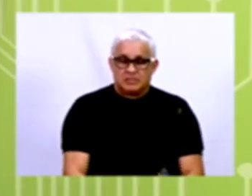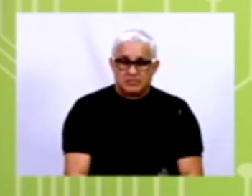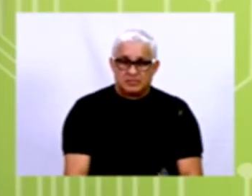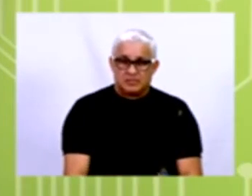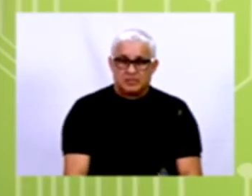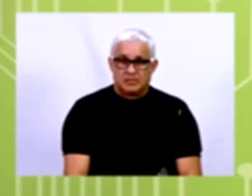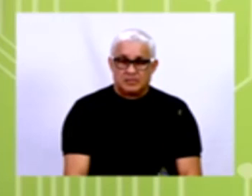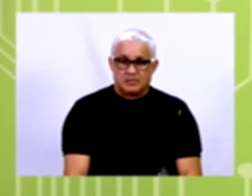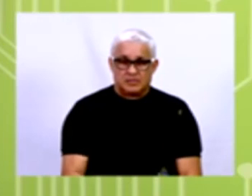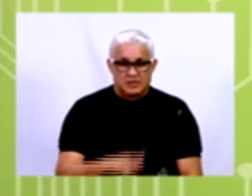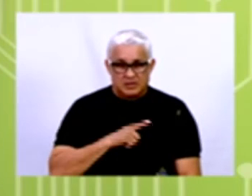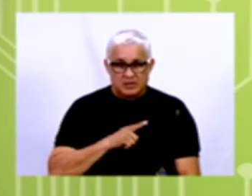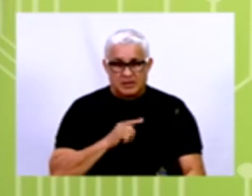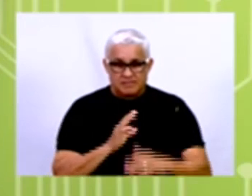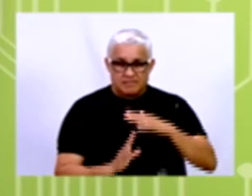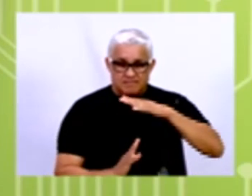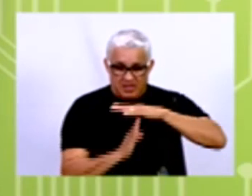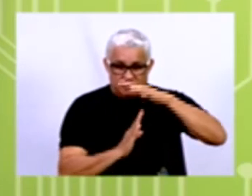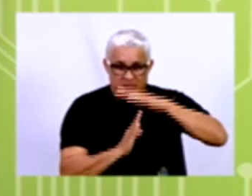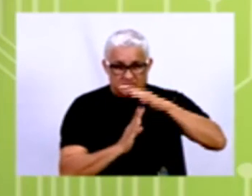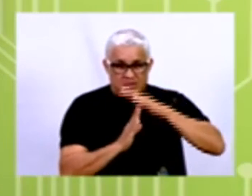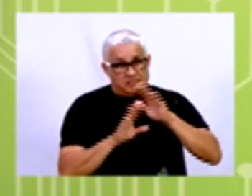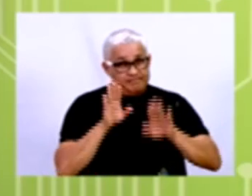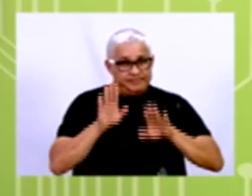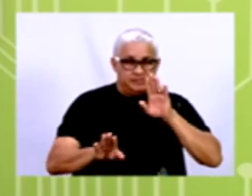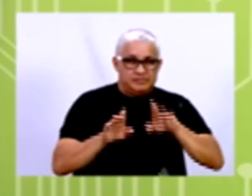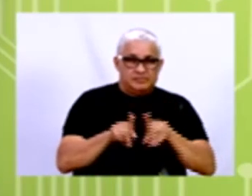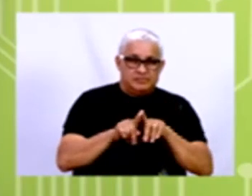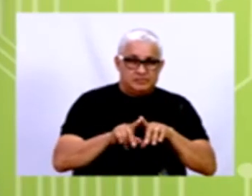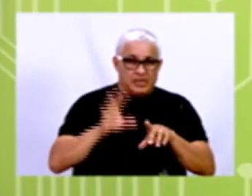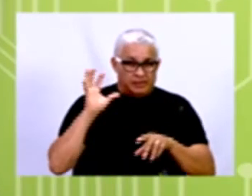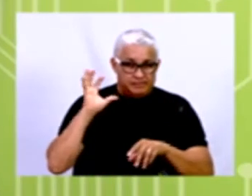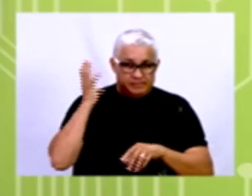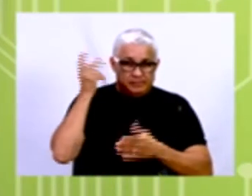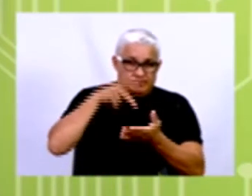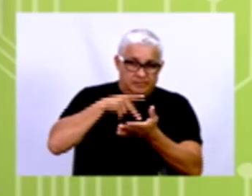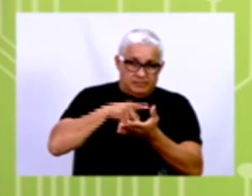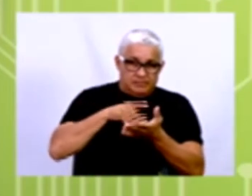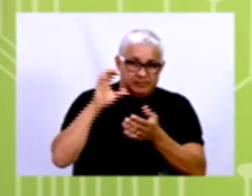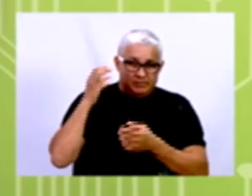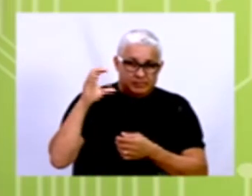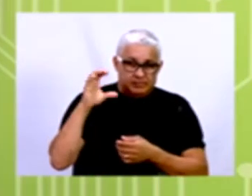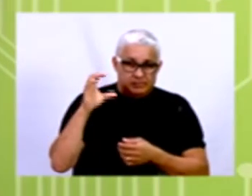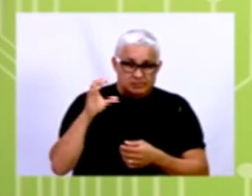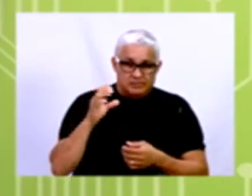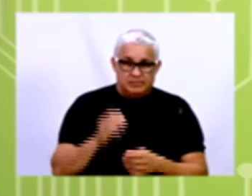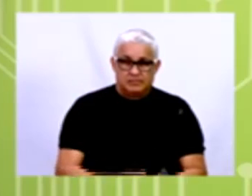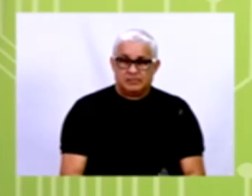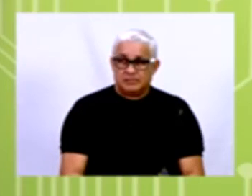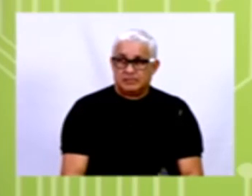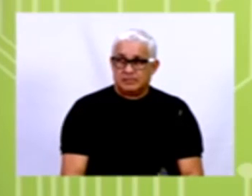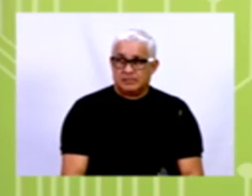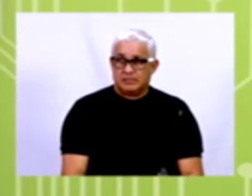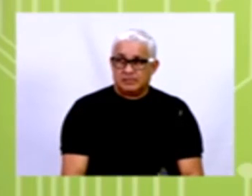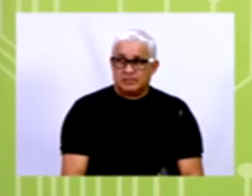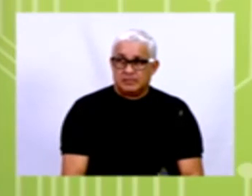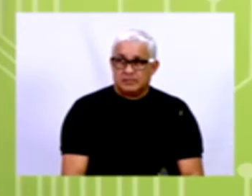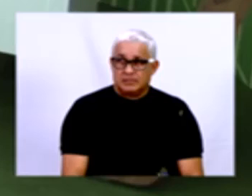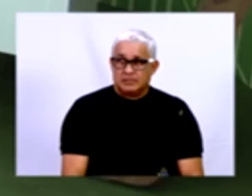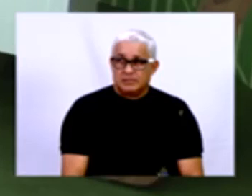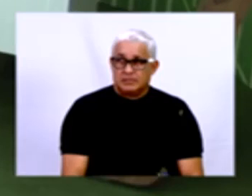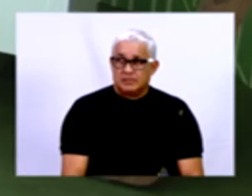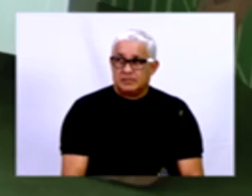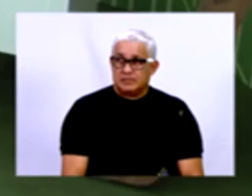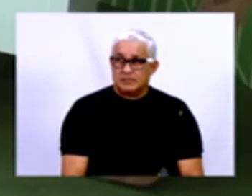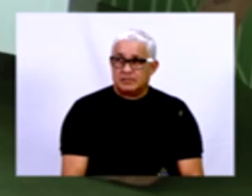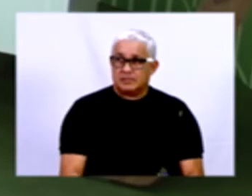embora essa limitação seja relativa, ela acontece de fato e a ciência assim a trata. Ok? Algum